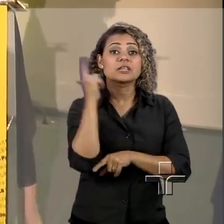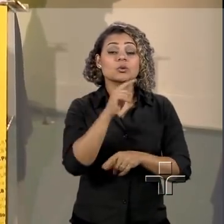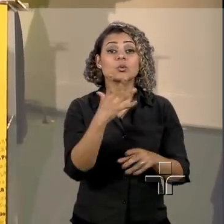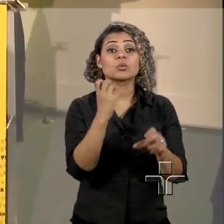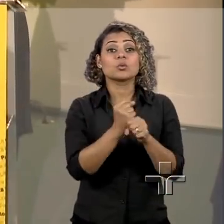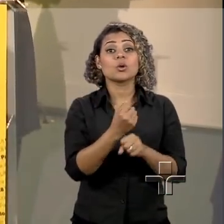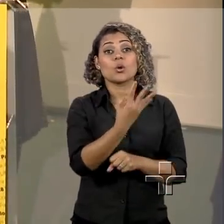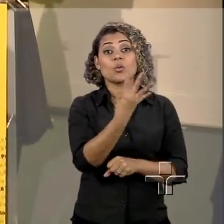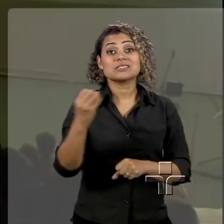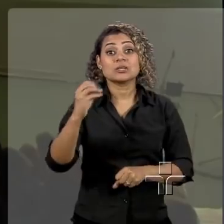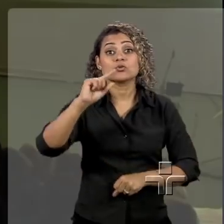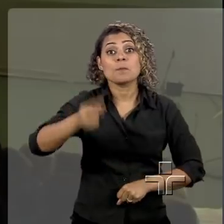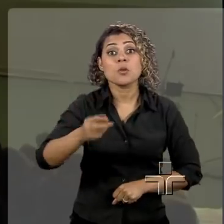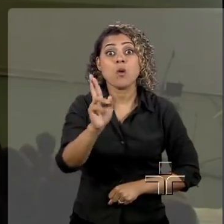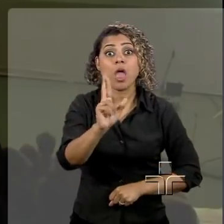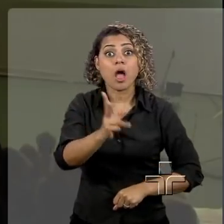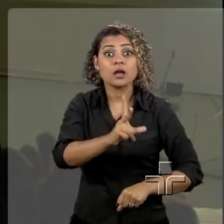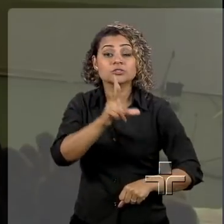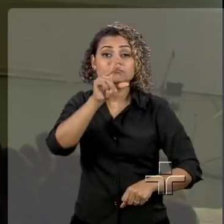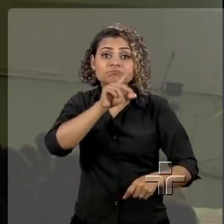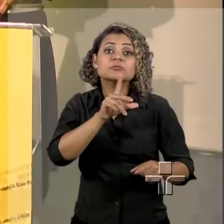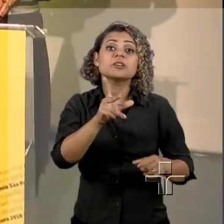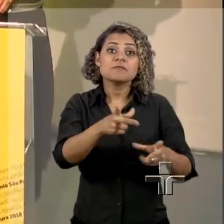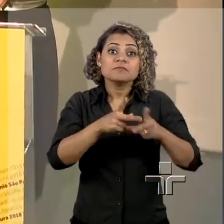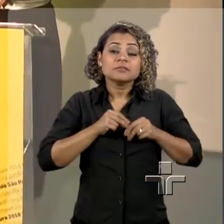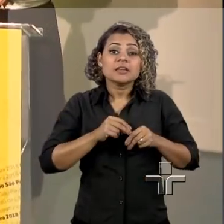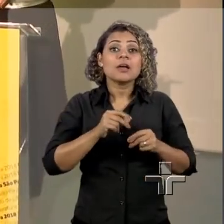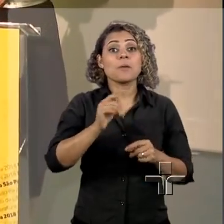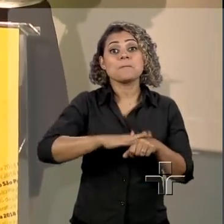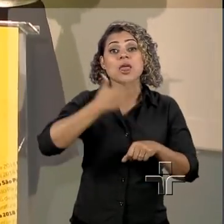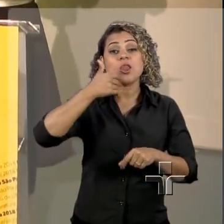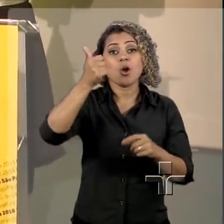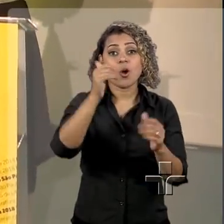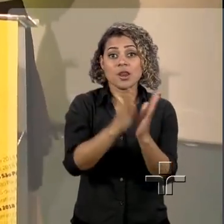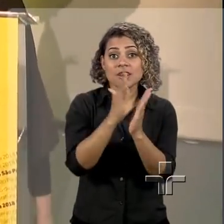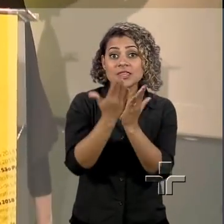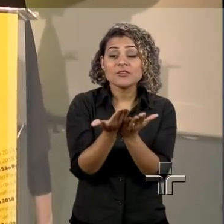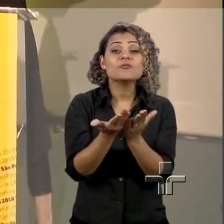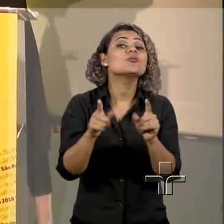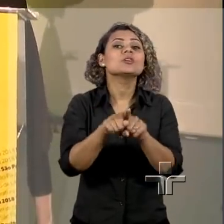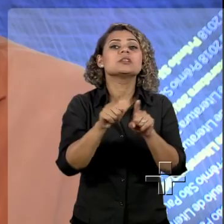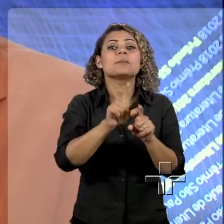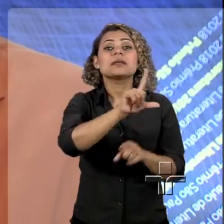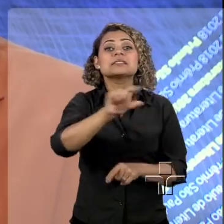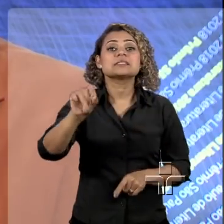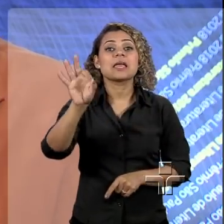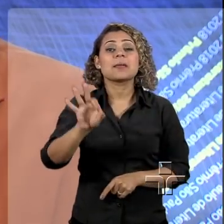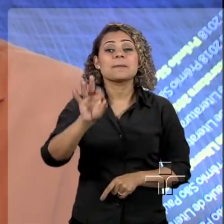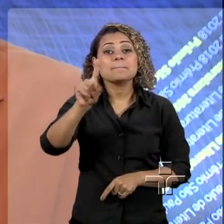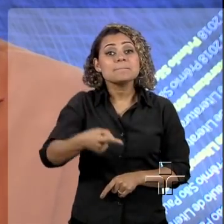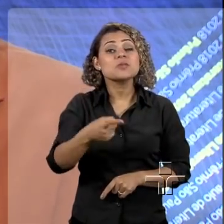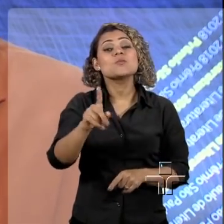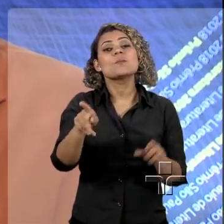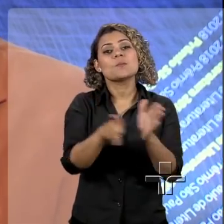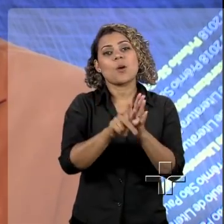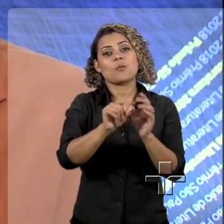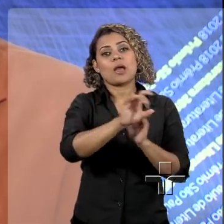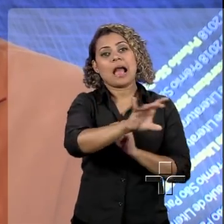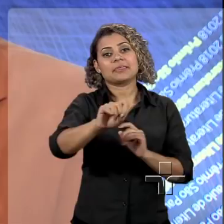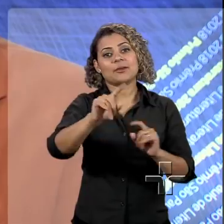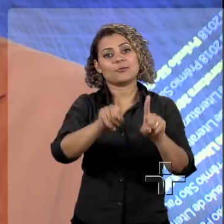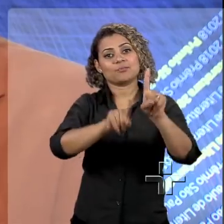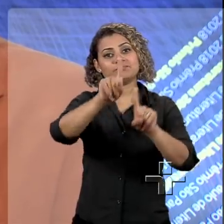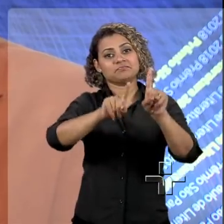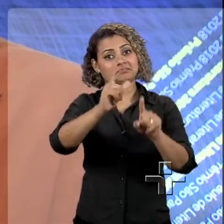de R$ 400 mil. 200 mil para o melhor livro e 100 mil para cada um dos estreantes. É muito bom que haja